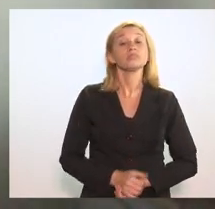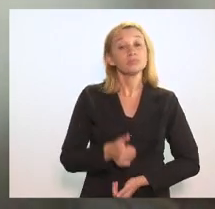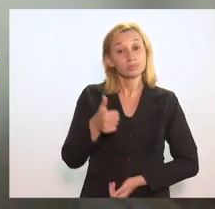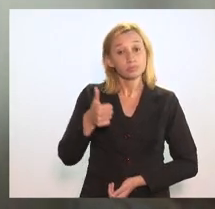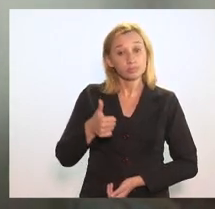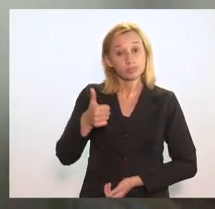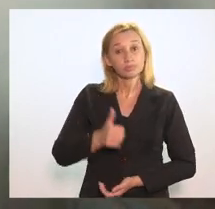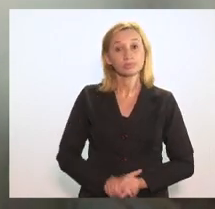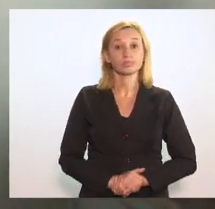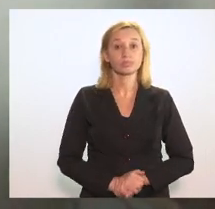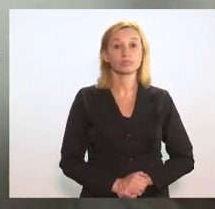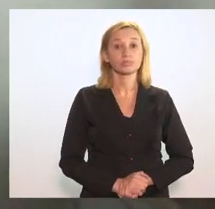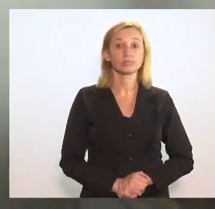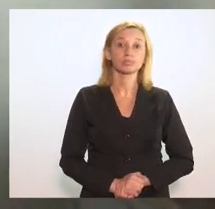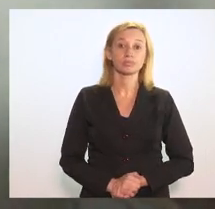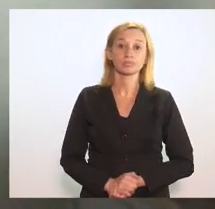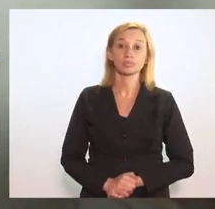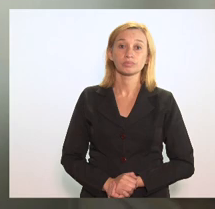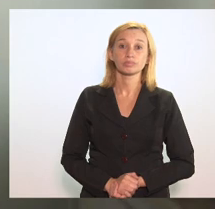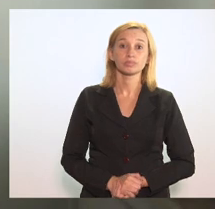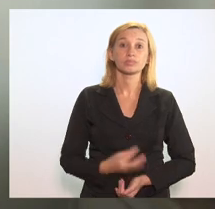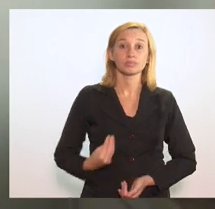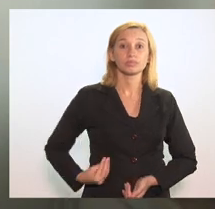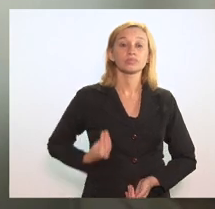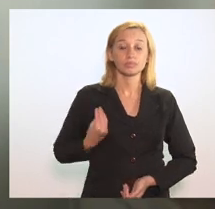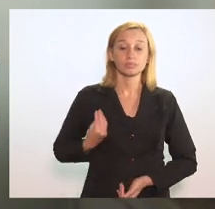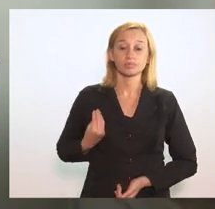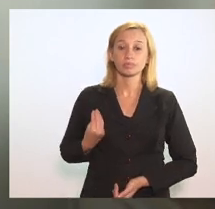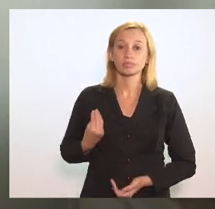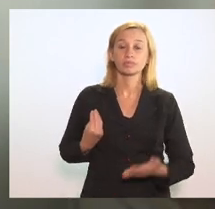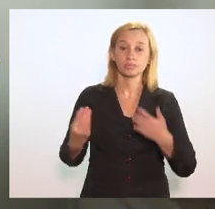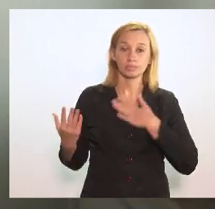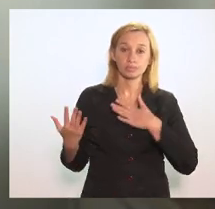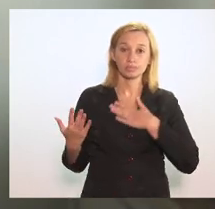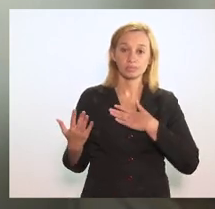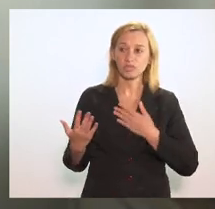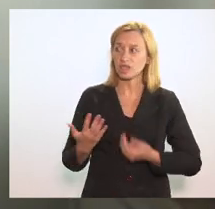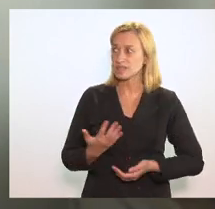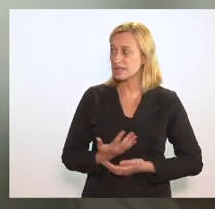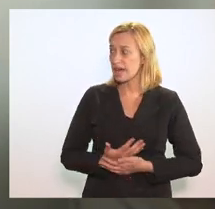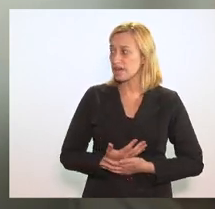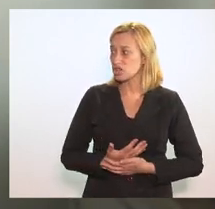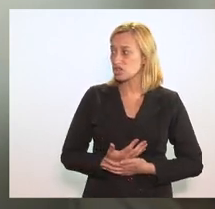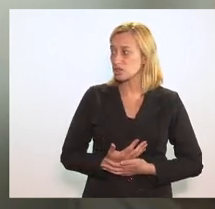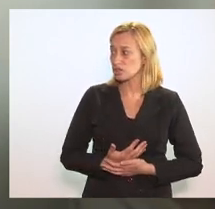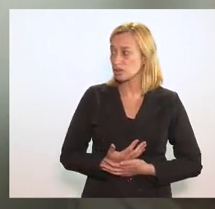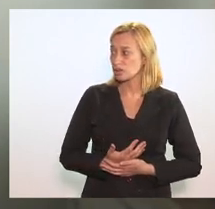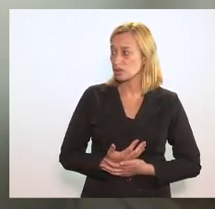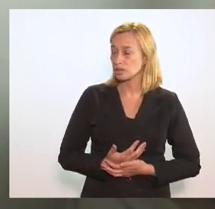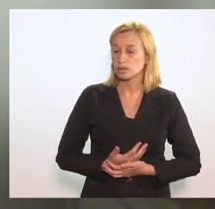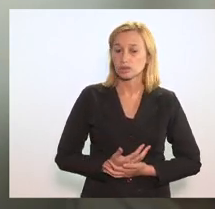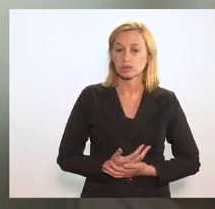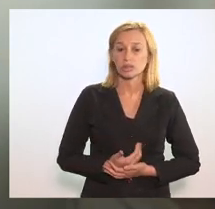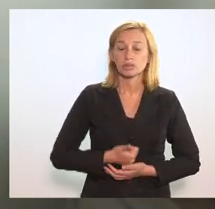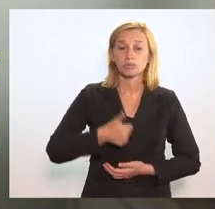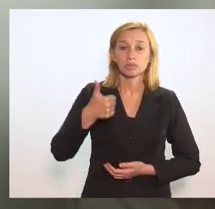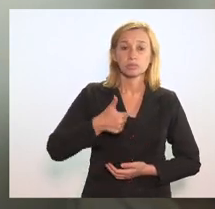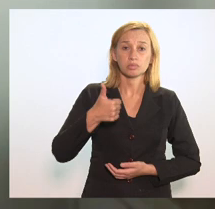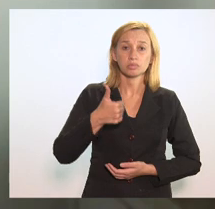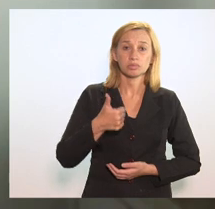Primeiro, a vida, para mim, está em primeiro